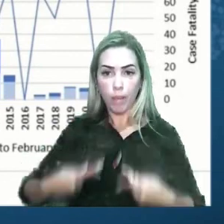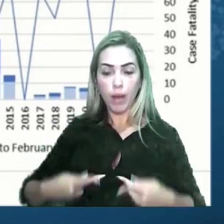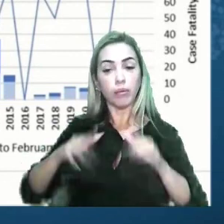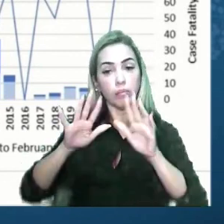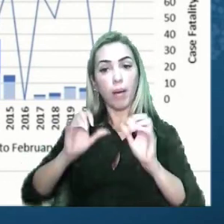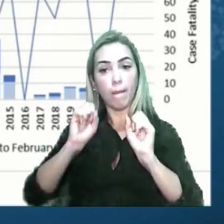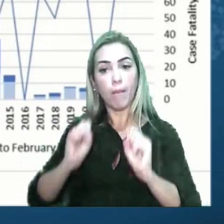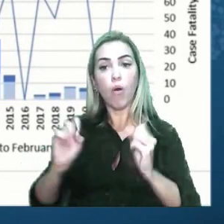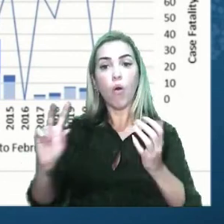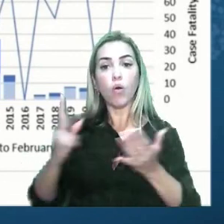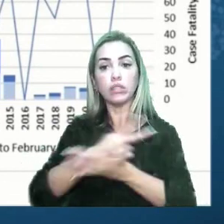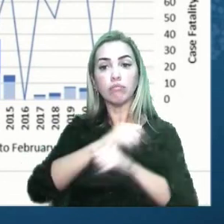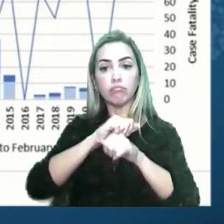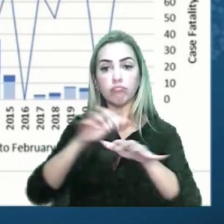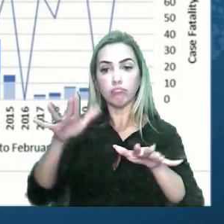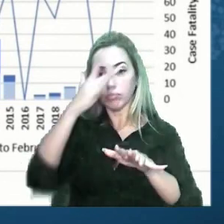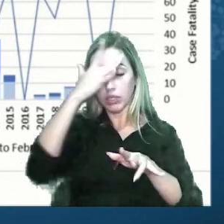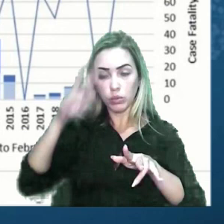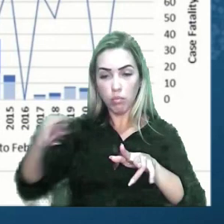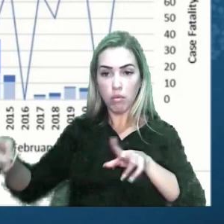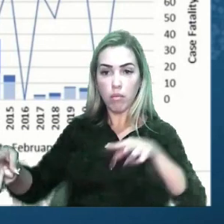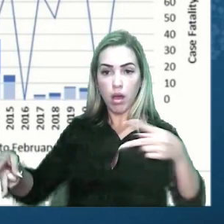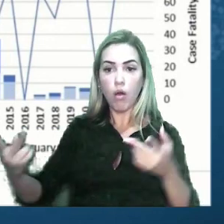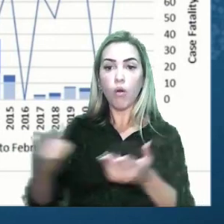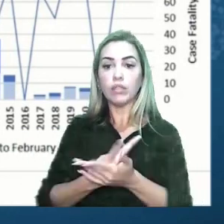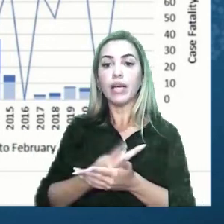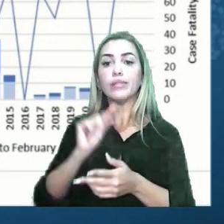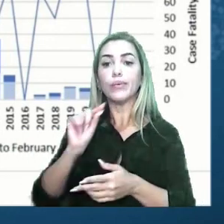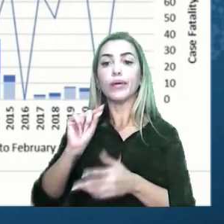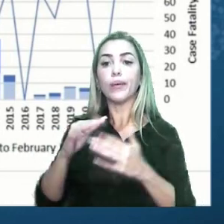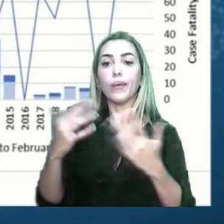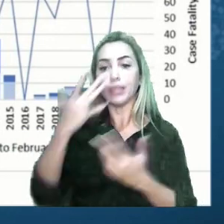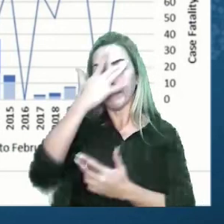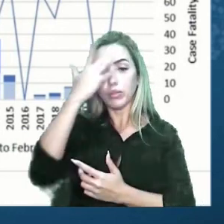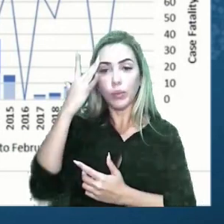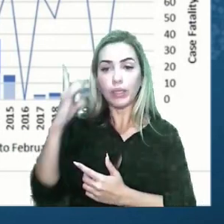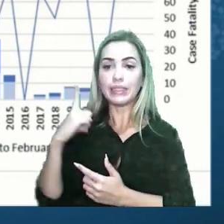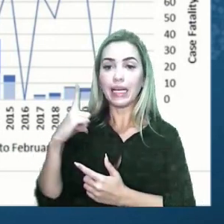se transmitir, sim, de uma pessoa para outra. Isso acontece geralmente quando a pessoa está